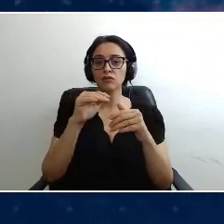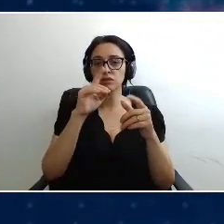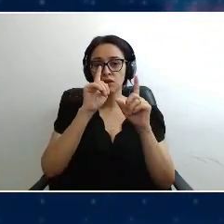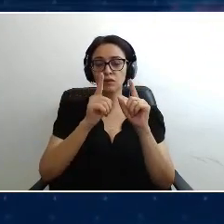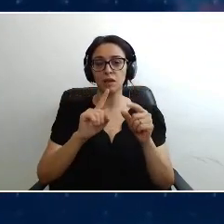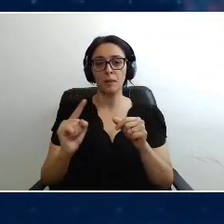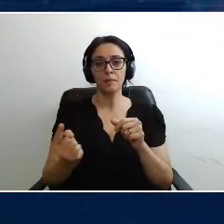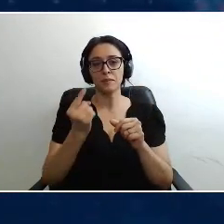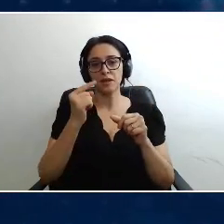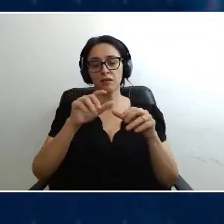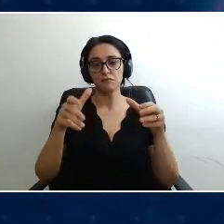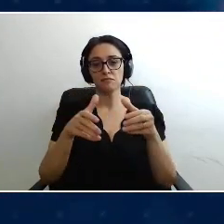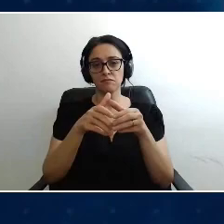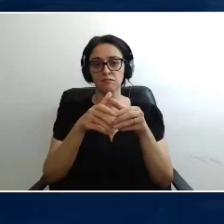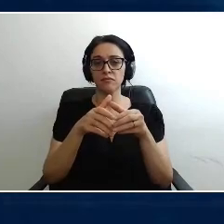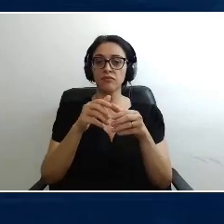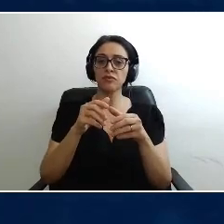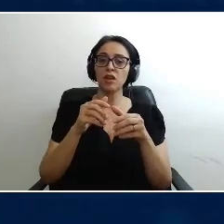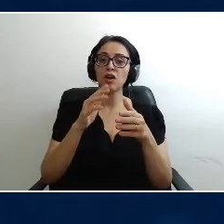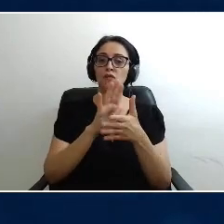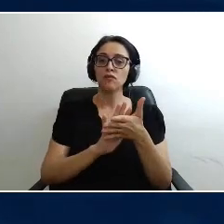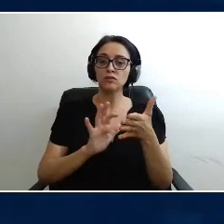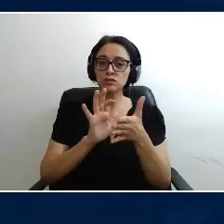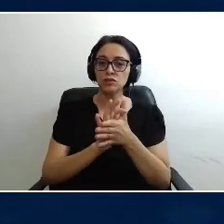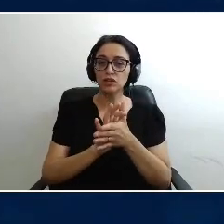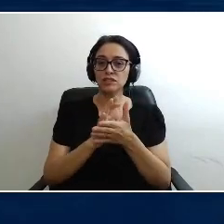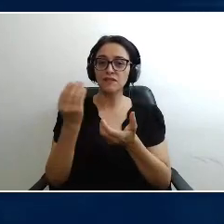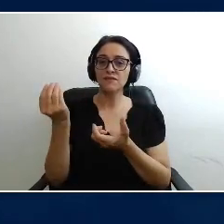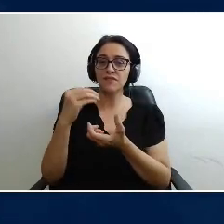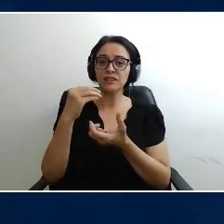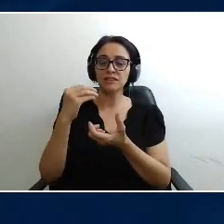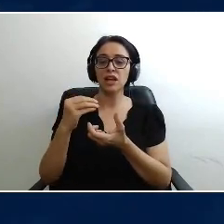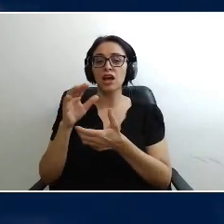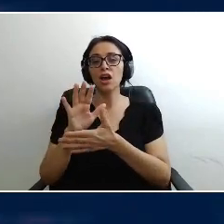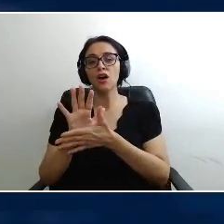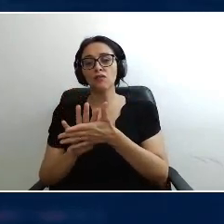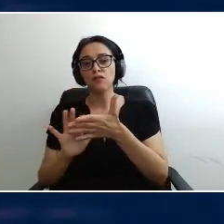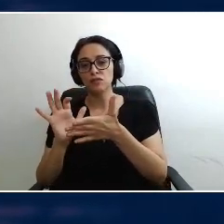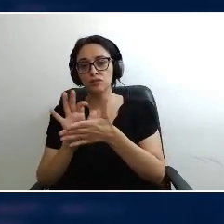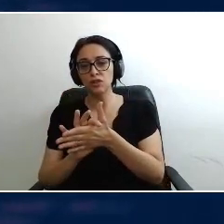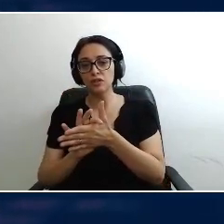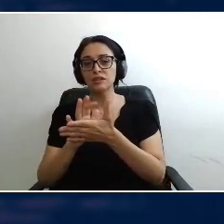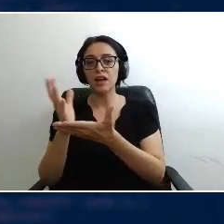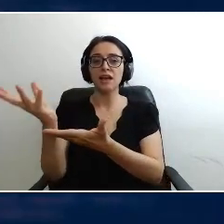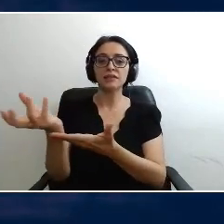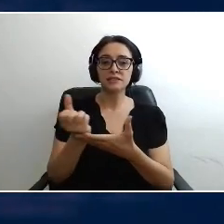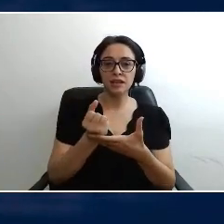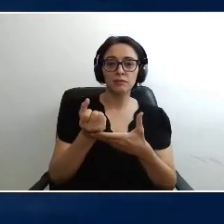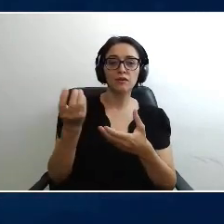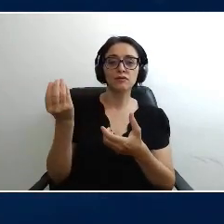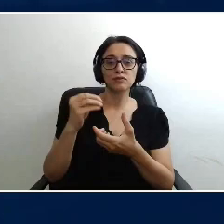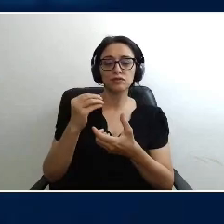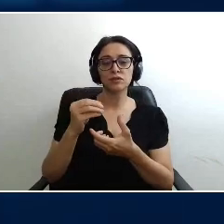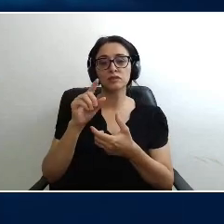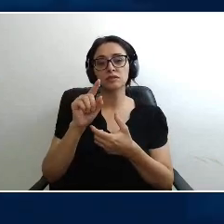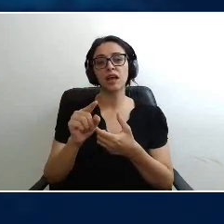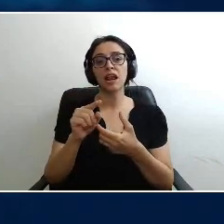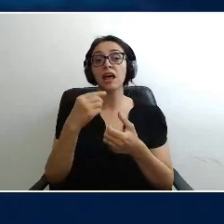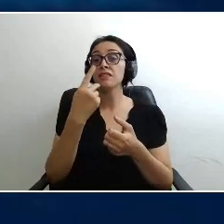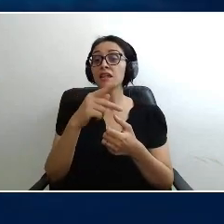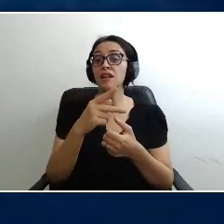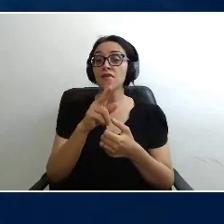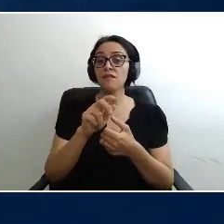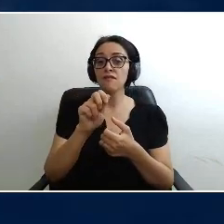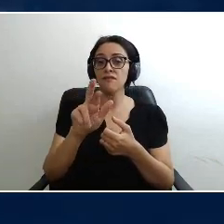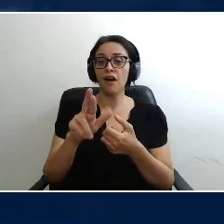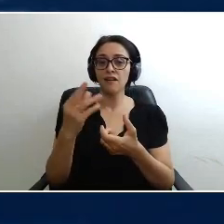classe, funções como variáveis, funções recebem funções e funções retornam funções. Basicamente isso. Funções como variáveis, então aqui a